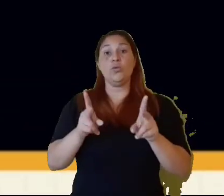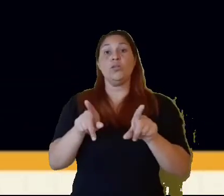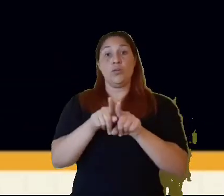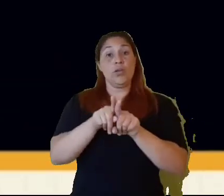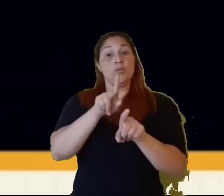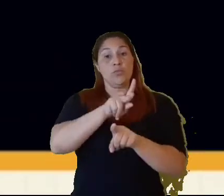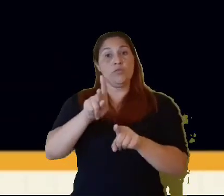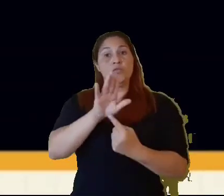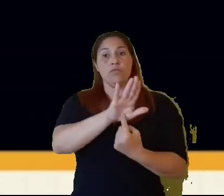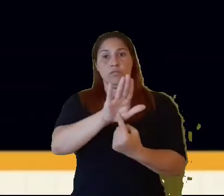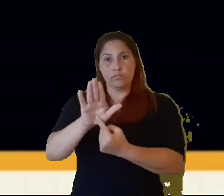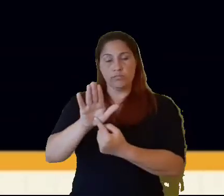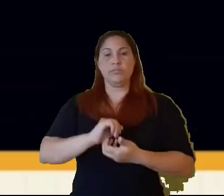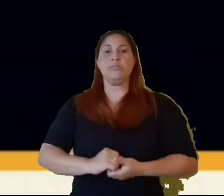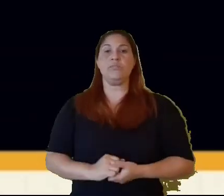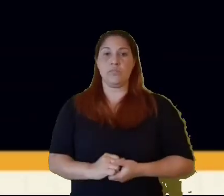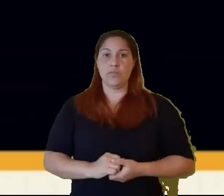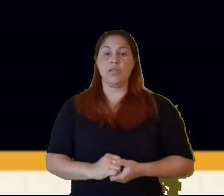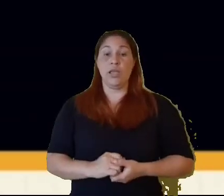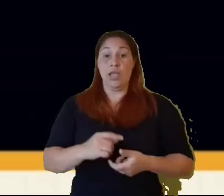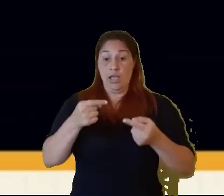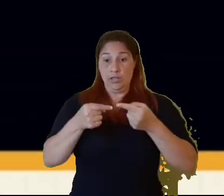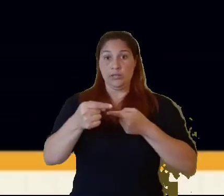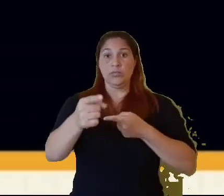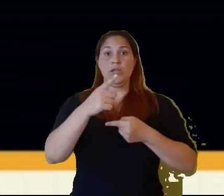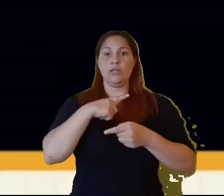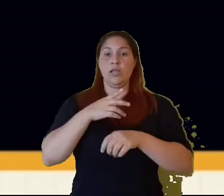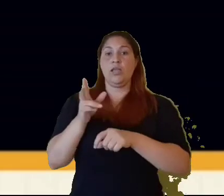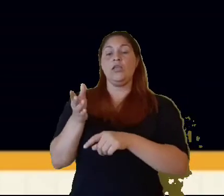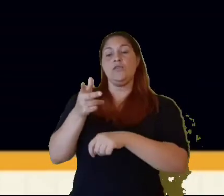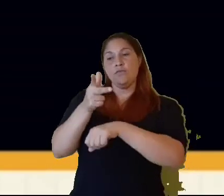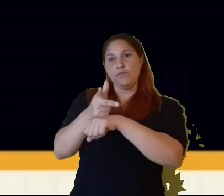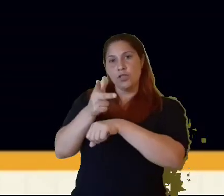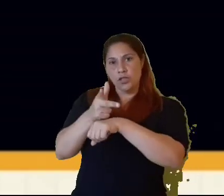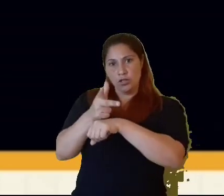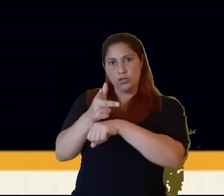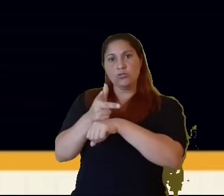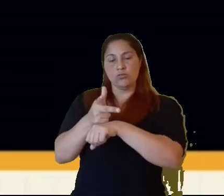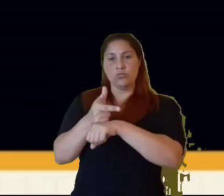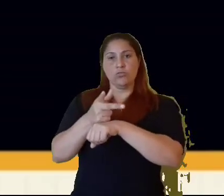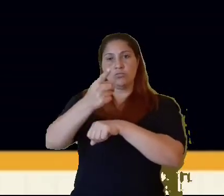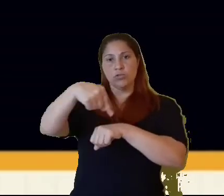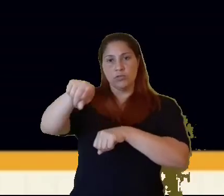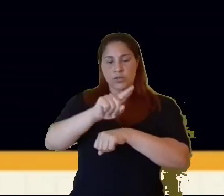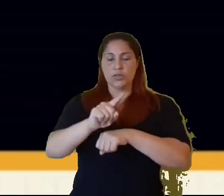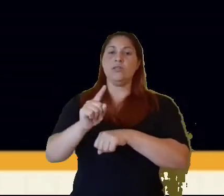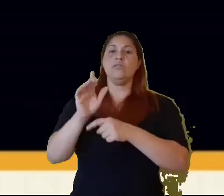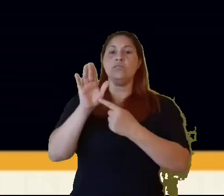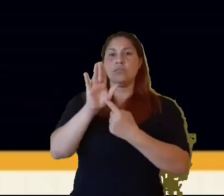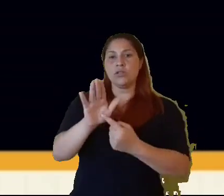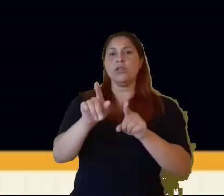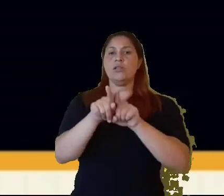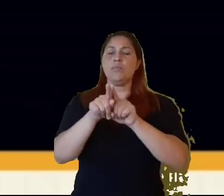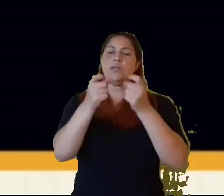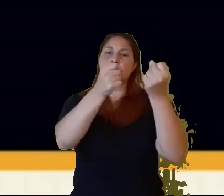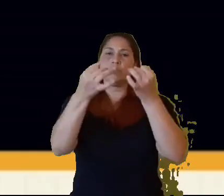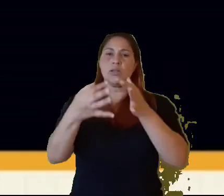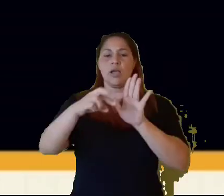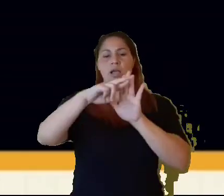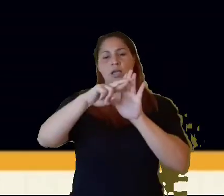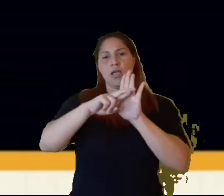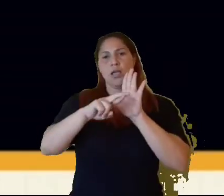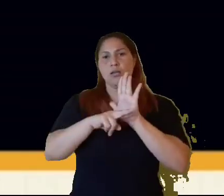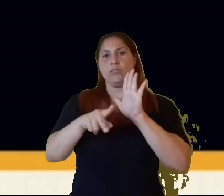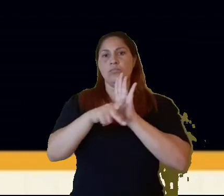vão se apresentar. Eles vão mandar essa semana um videozinho para vocês, além de se apresentar, falar um pouquinho das regras da